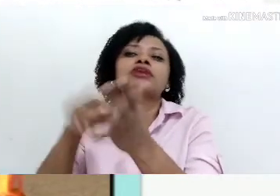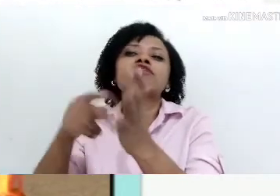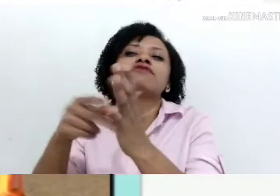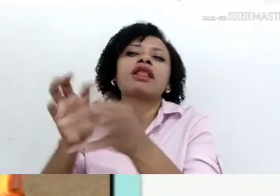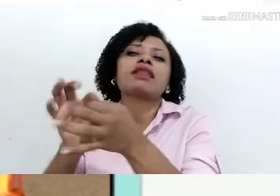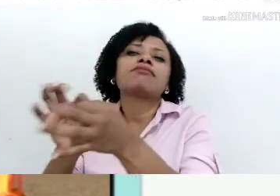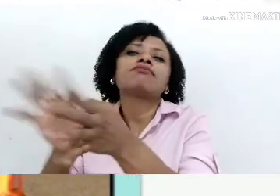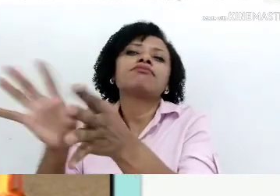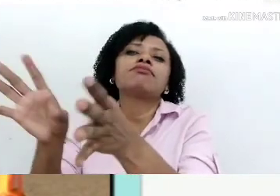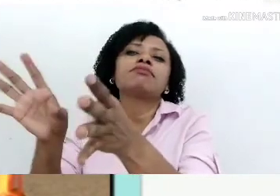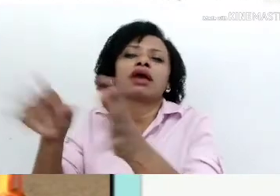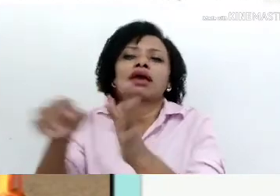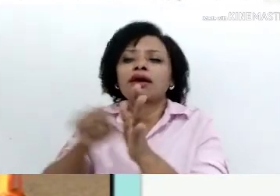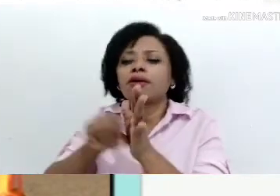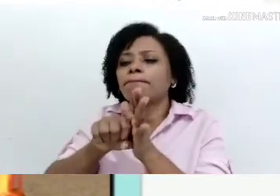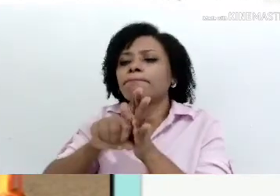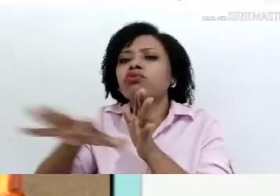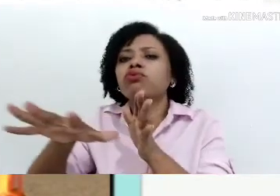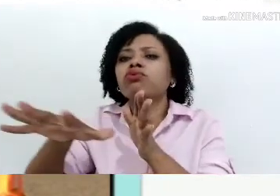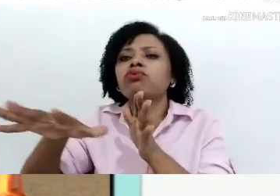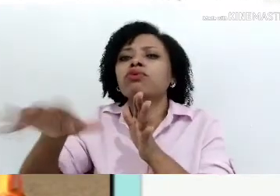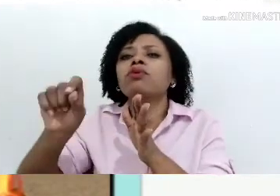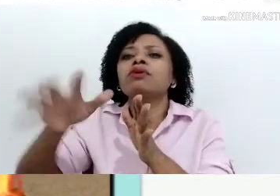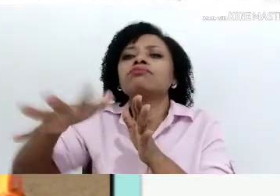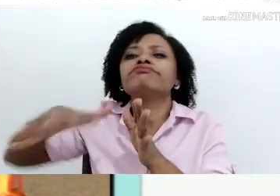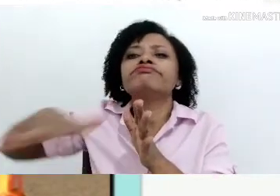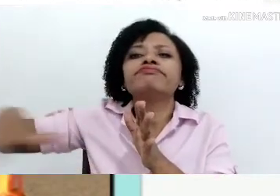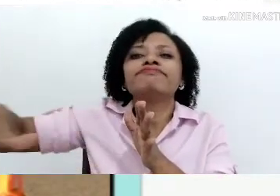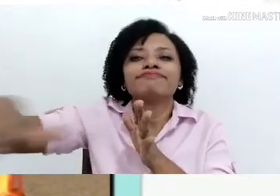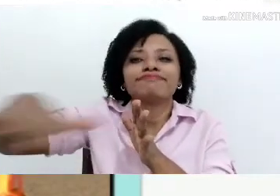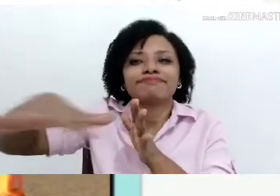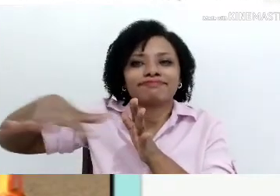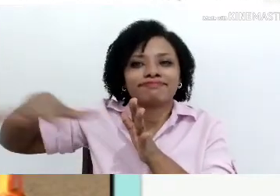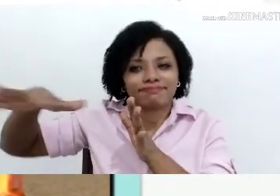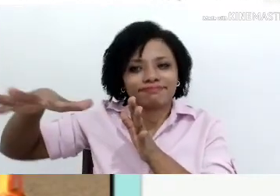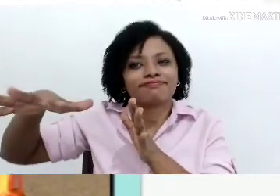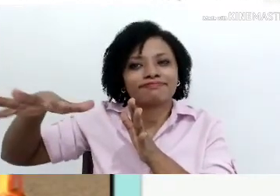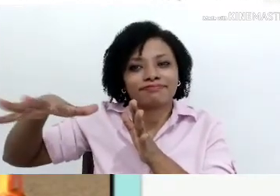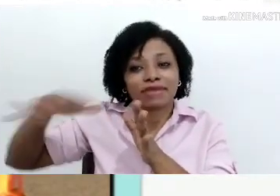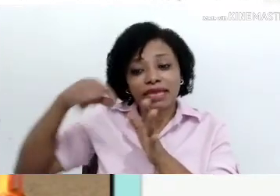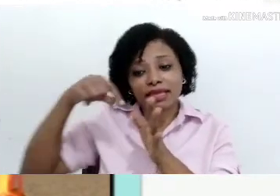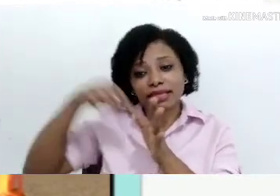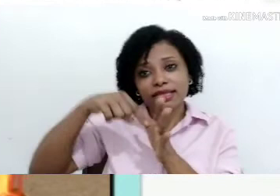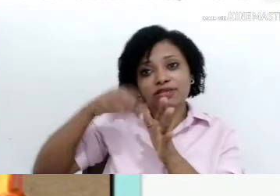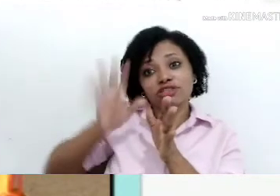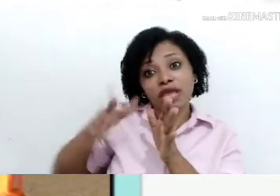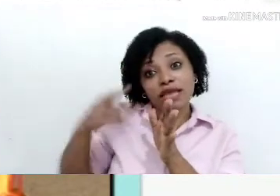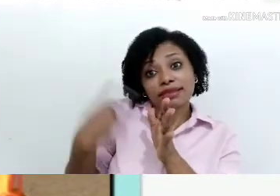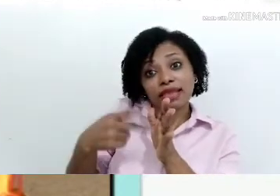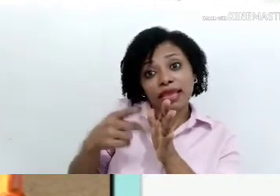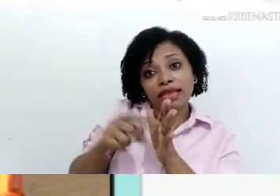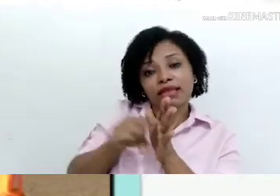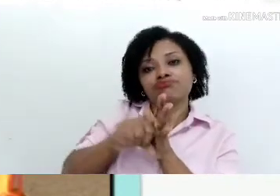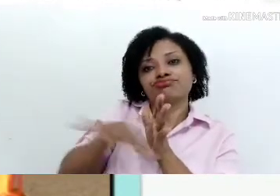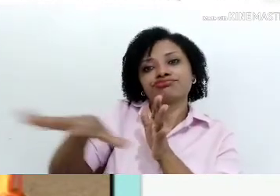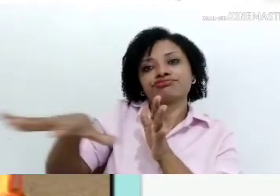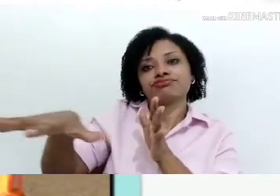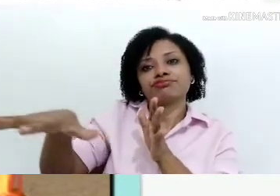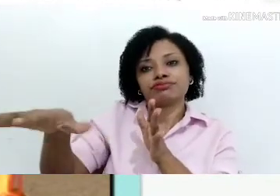liberar para o meio ambiente, né? Da onde? Do sistema ou da